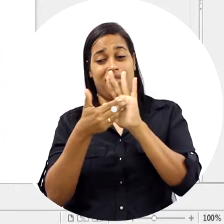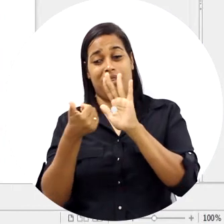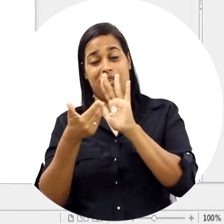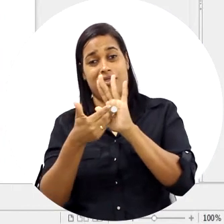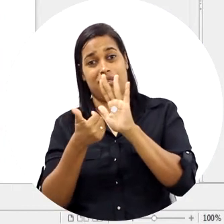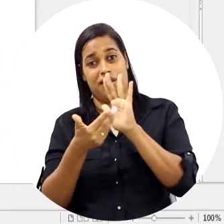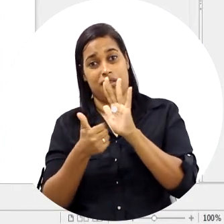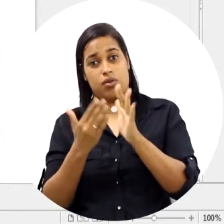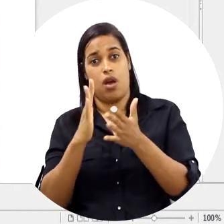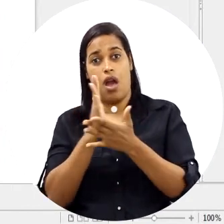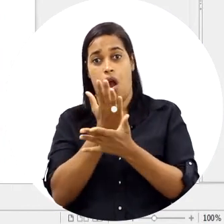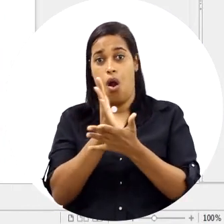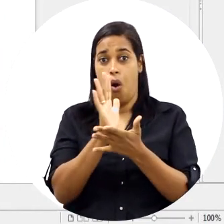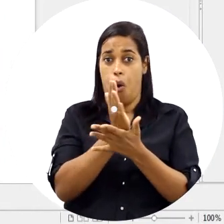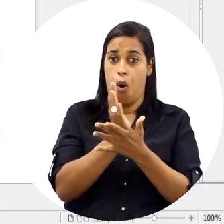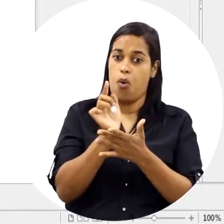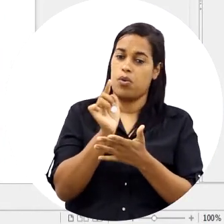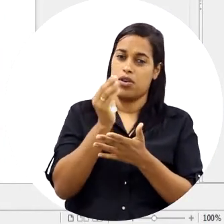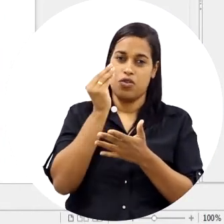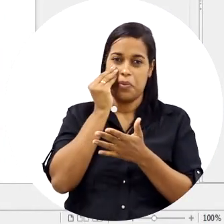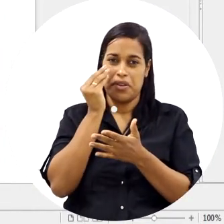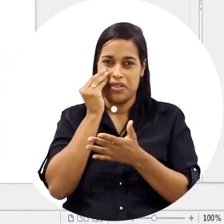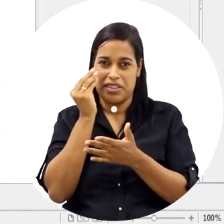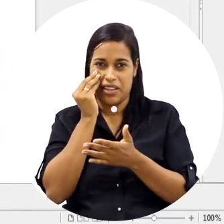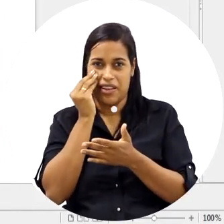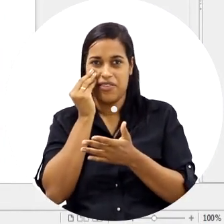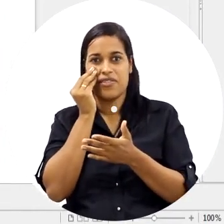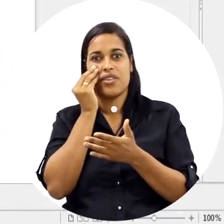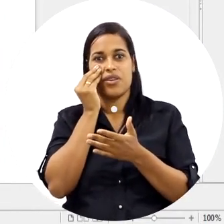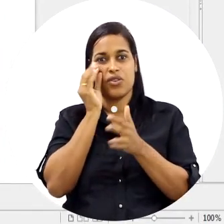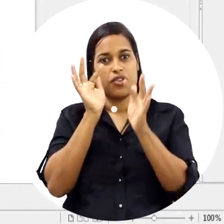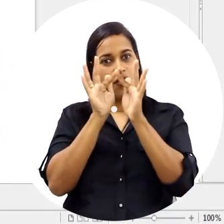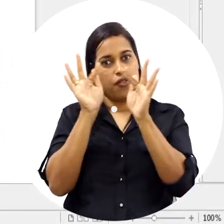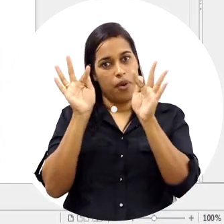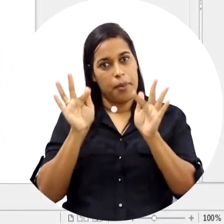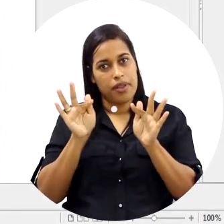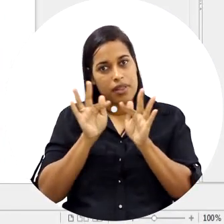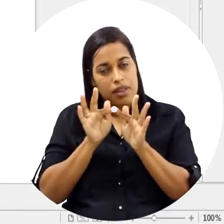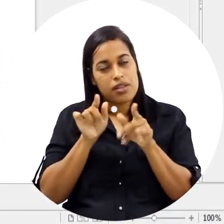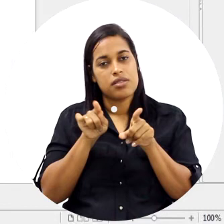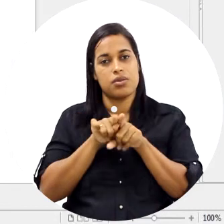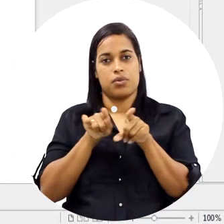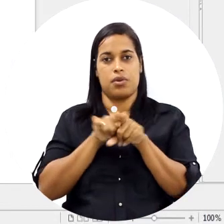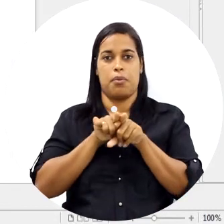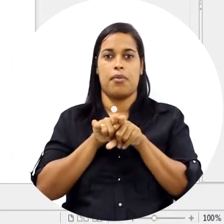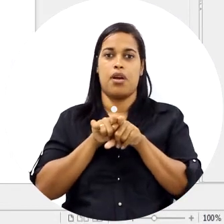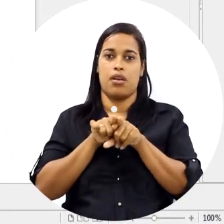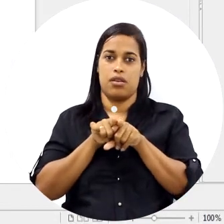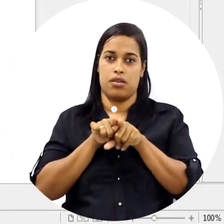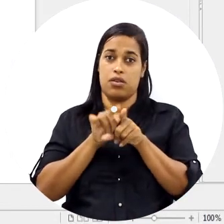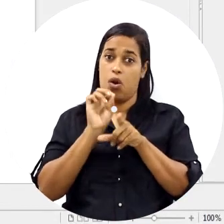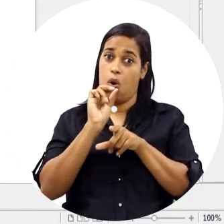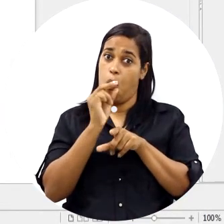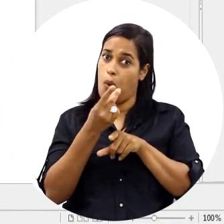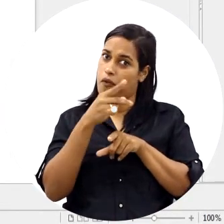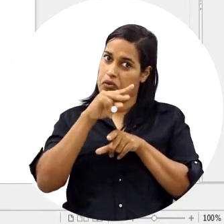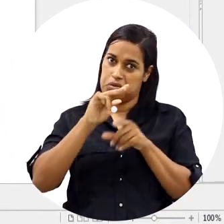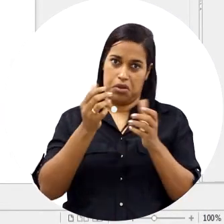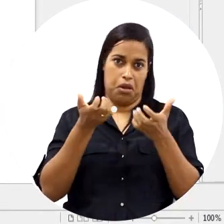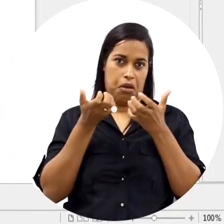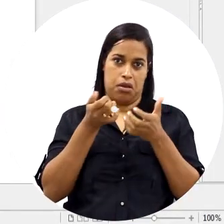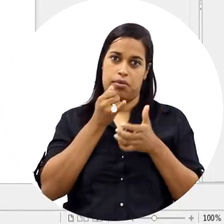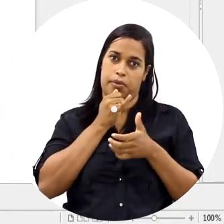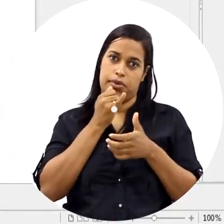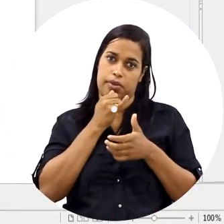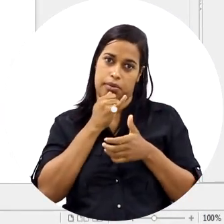desses botões específicos de funcionalidade de formatação ou de algum que você queira. Então aqui,